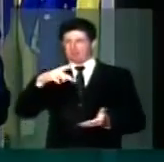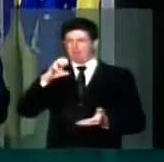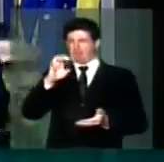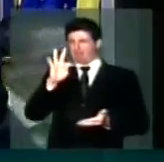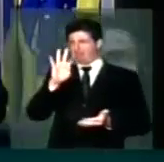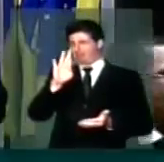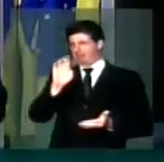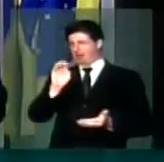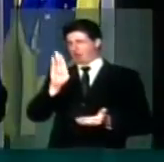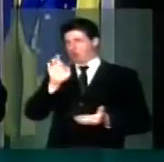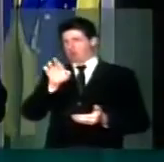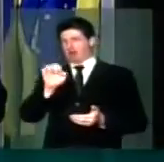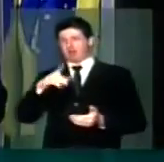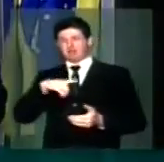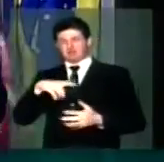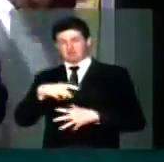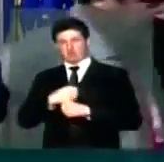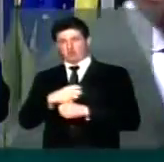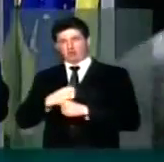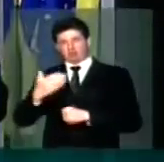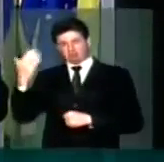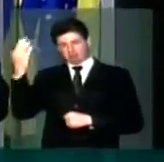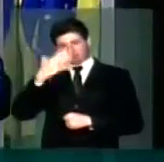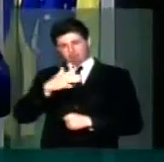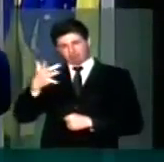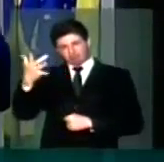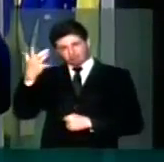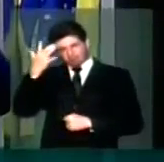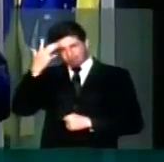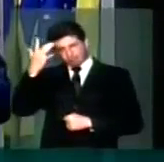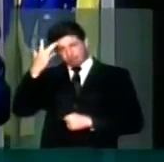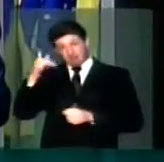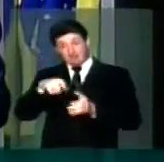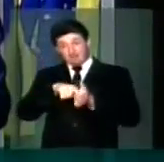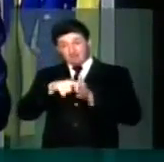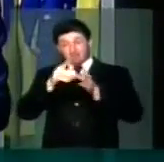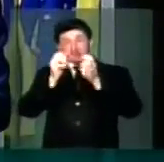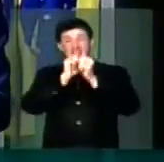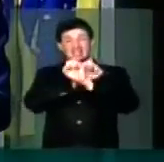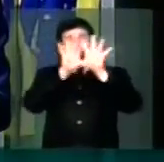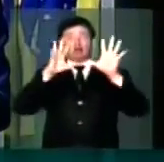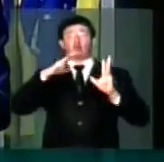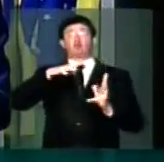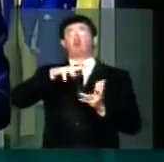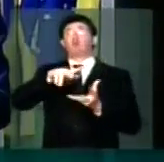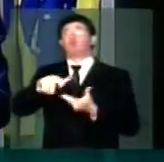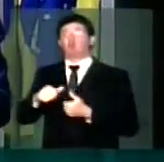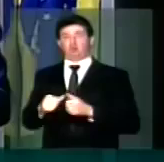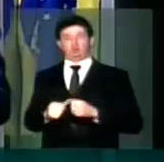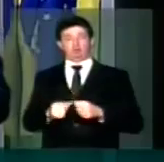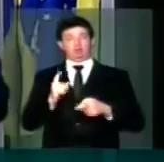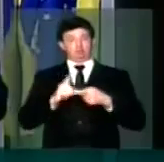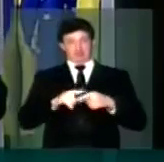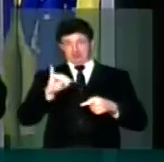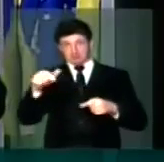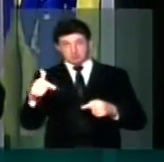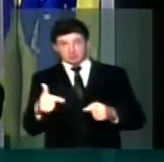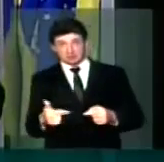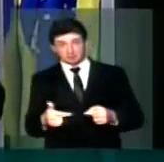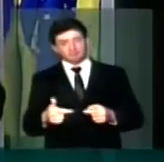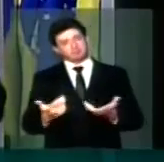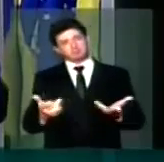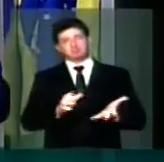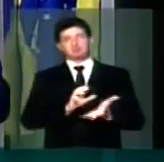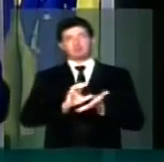uma empresa com nível de contabilidade dos mais apurados do mundo, porque caso contrário,